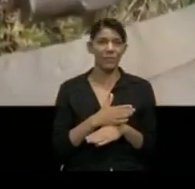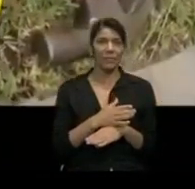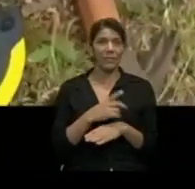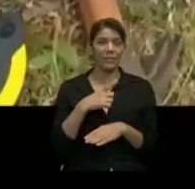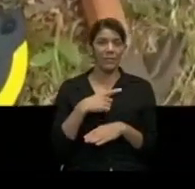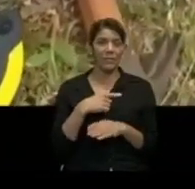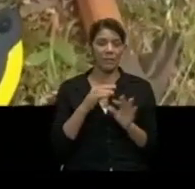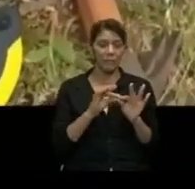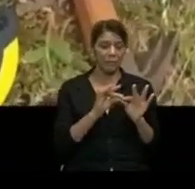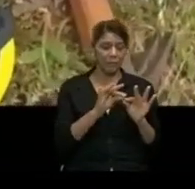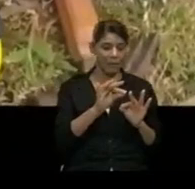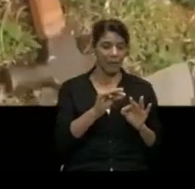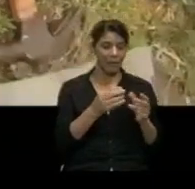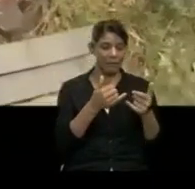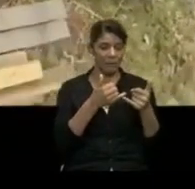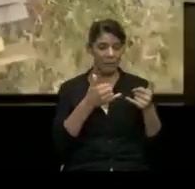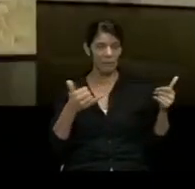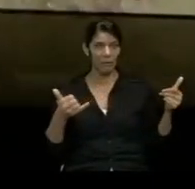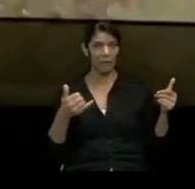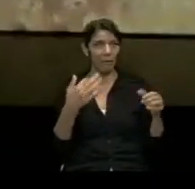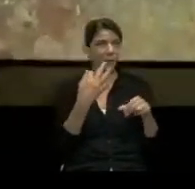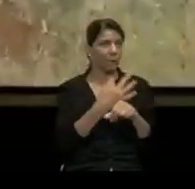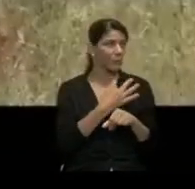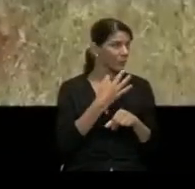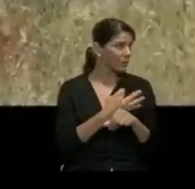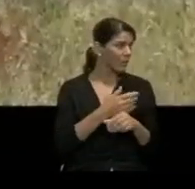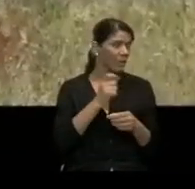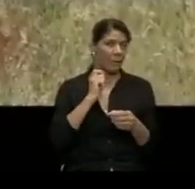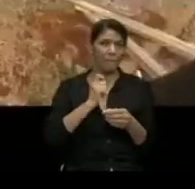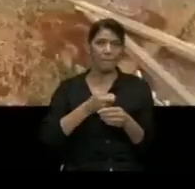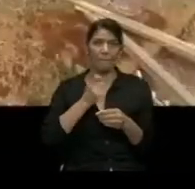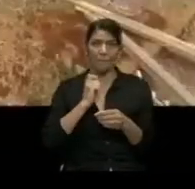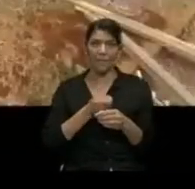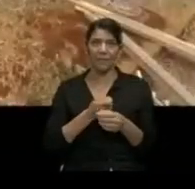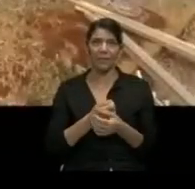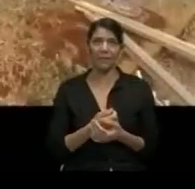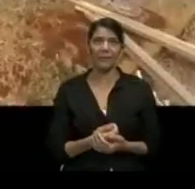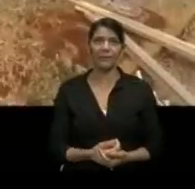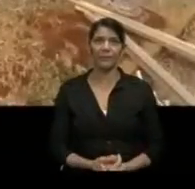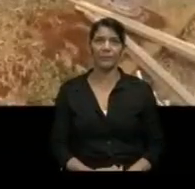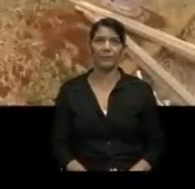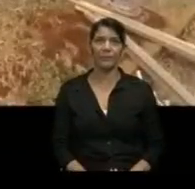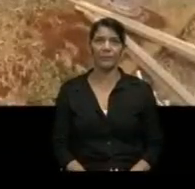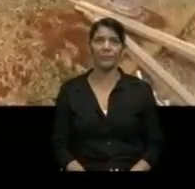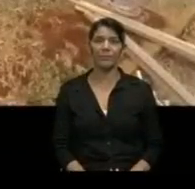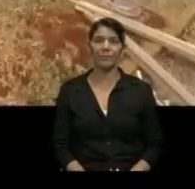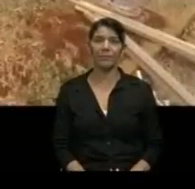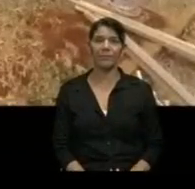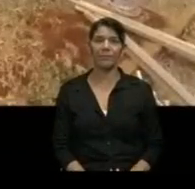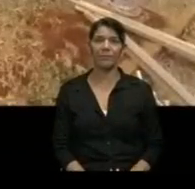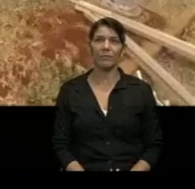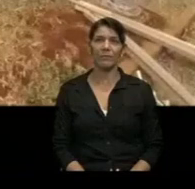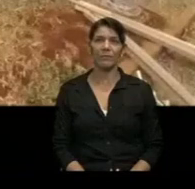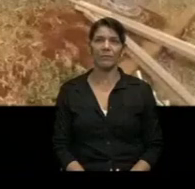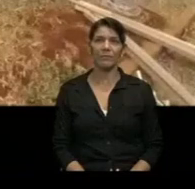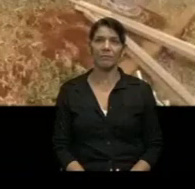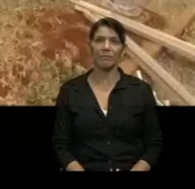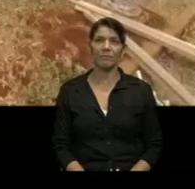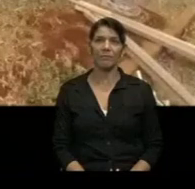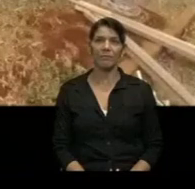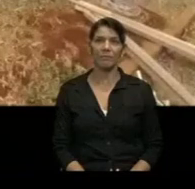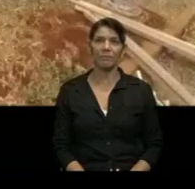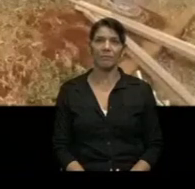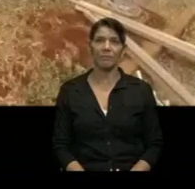a trena, linha do pedreiro, prego, ok? Então, bom, o que vocês vão